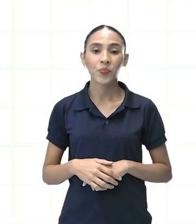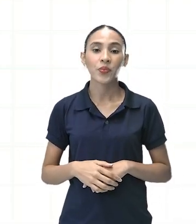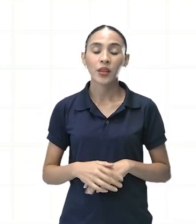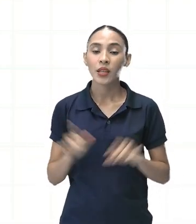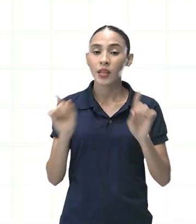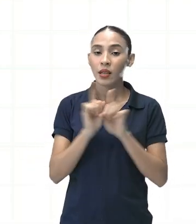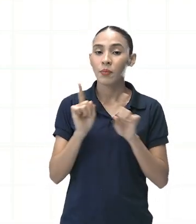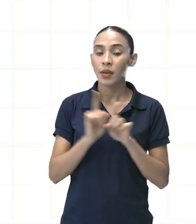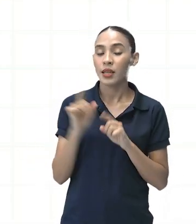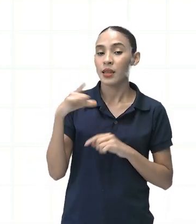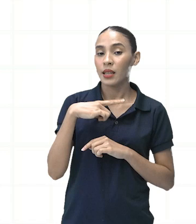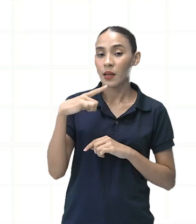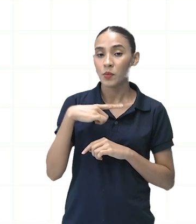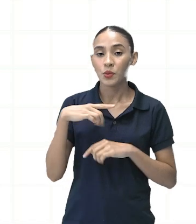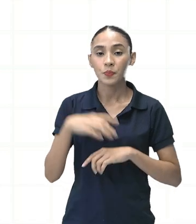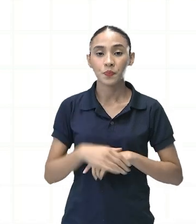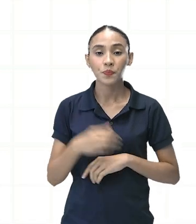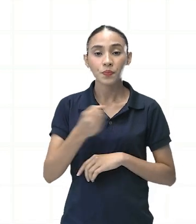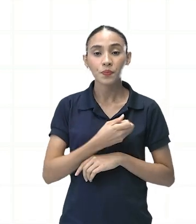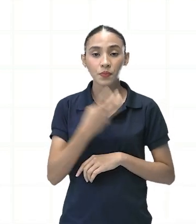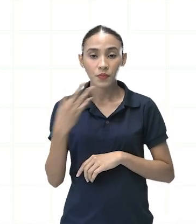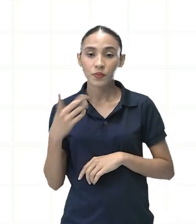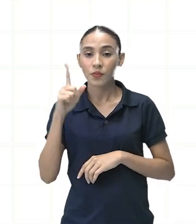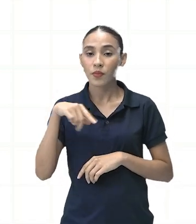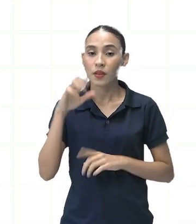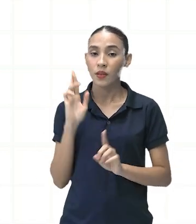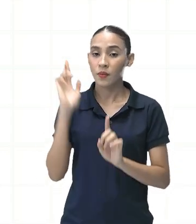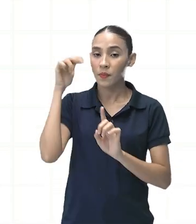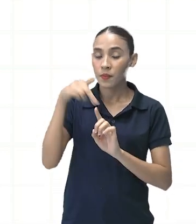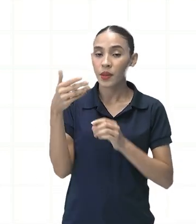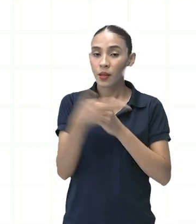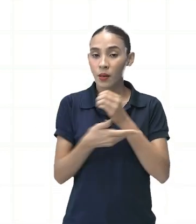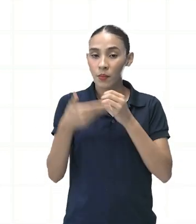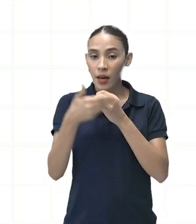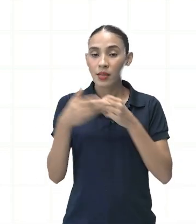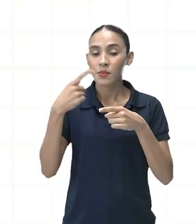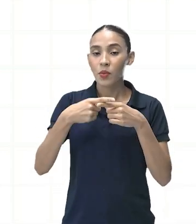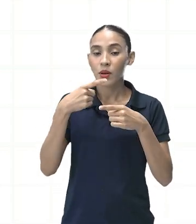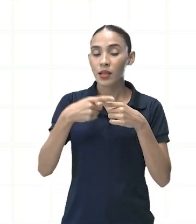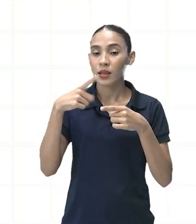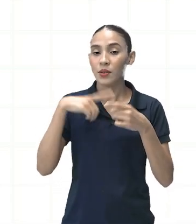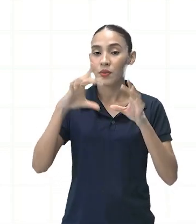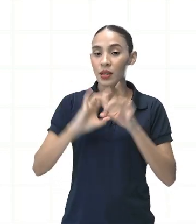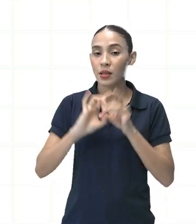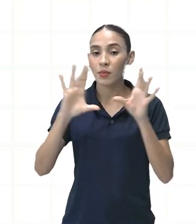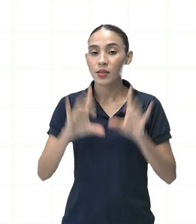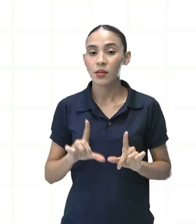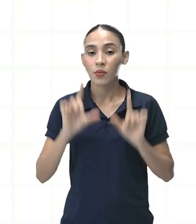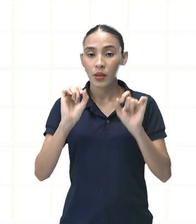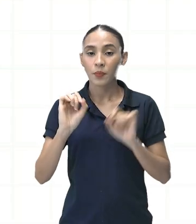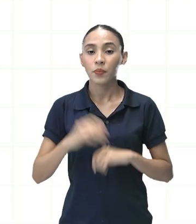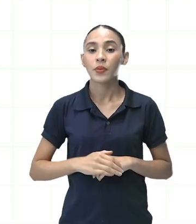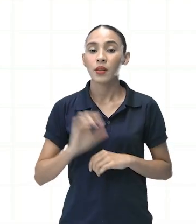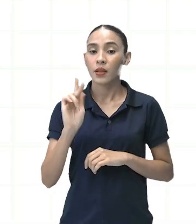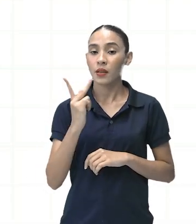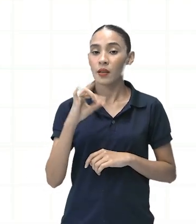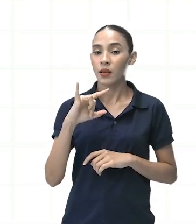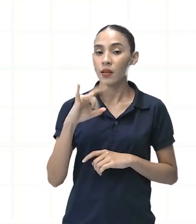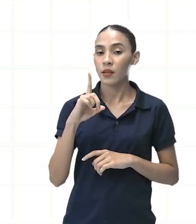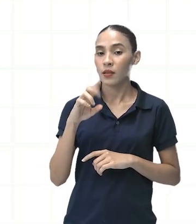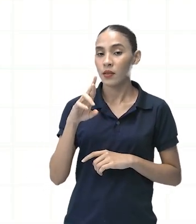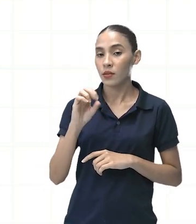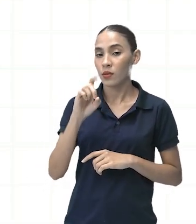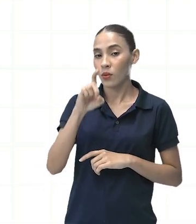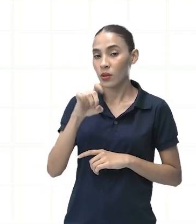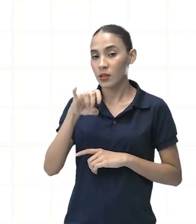Na+, e temos o indicativo que se trata de uma base, pois houve a liberação da